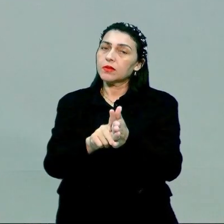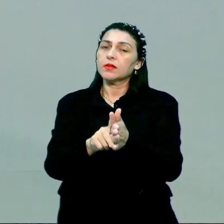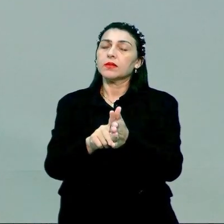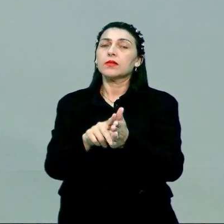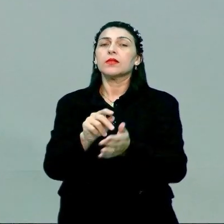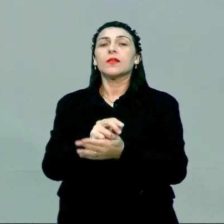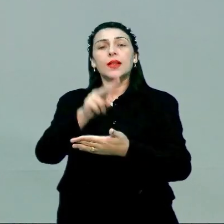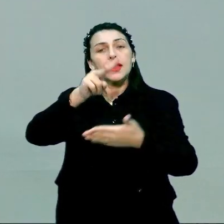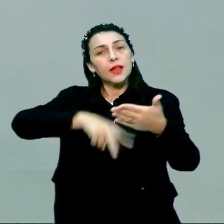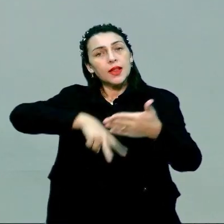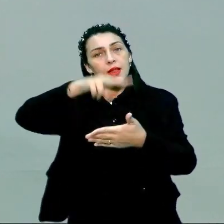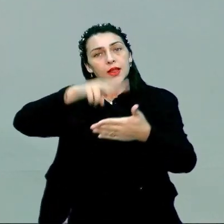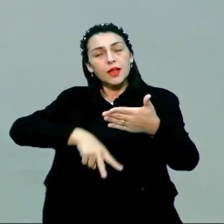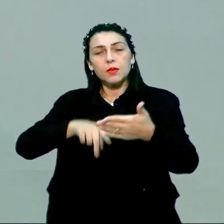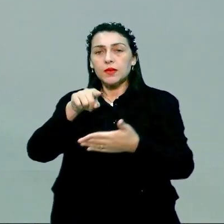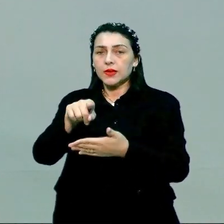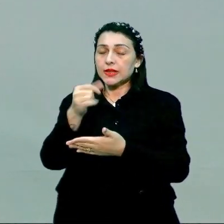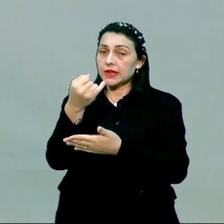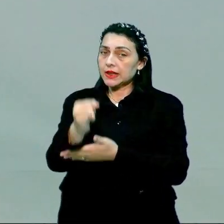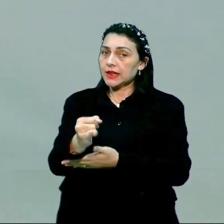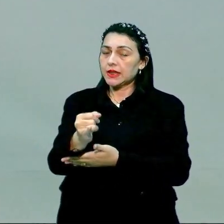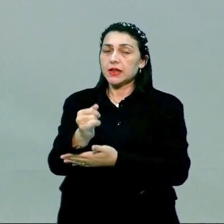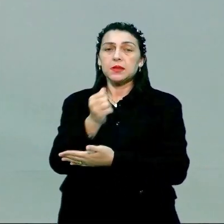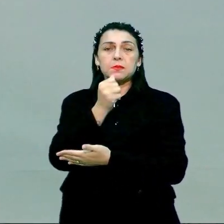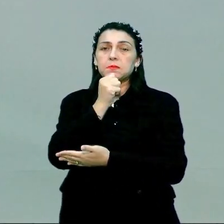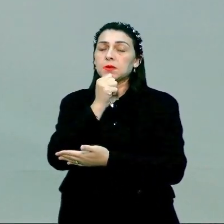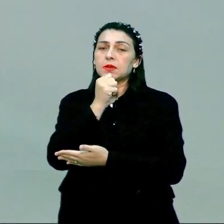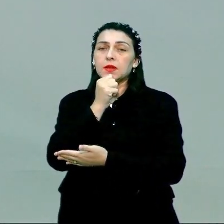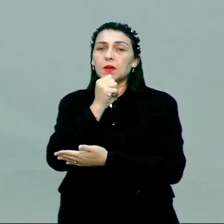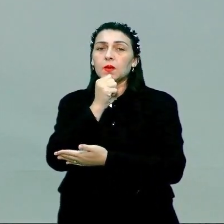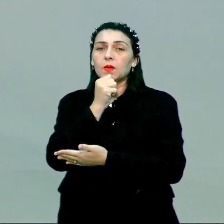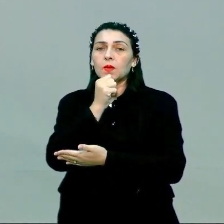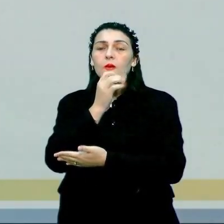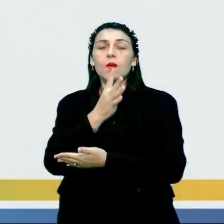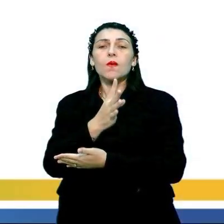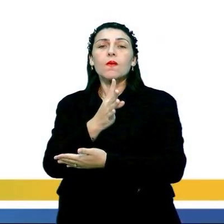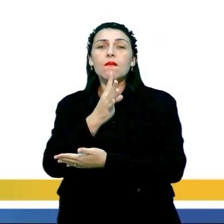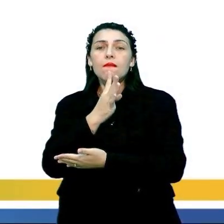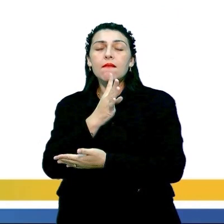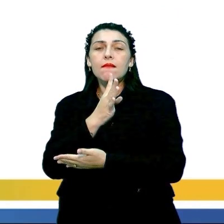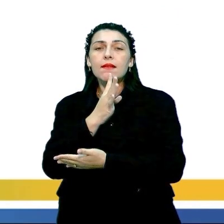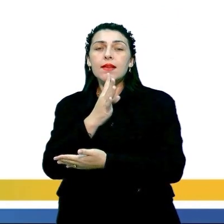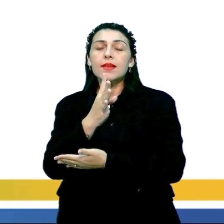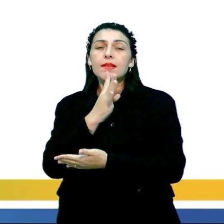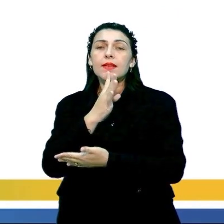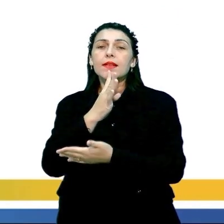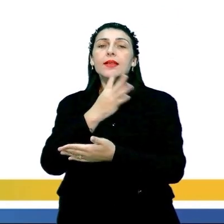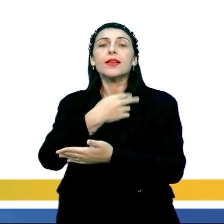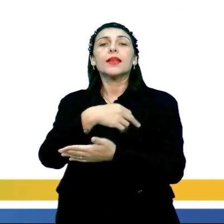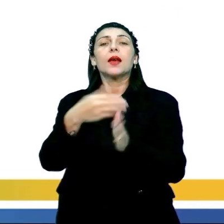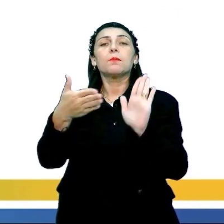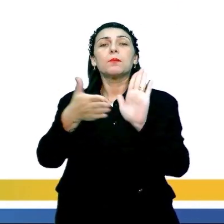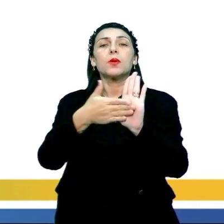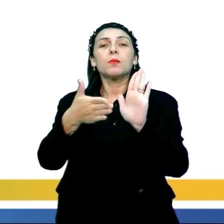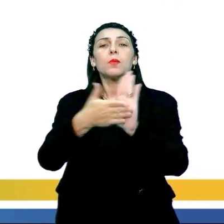vai ler aqui para você, se você ainda não conhece, né? Que é a proposta de intervenção.